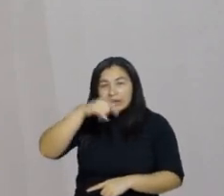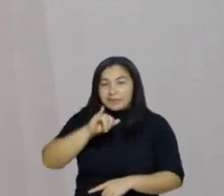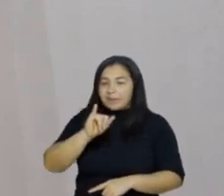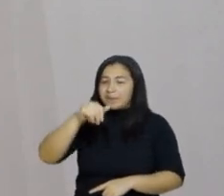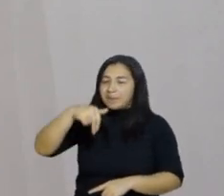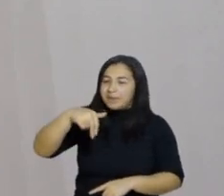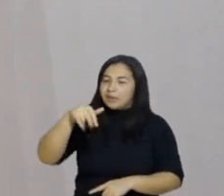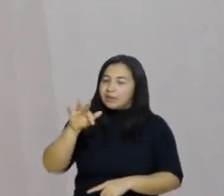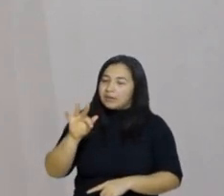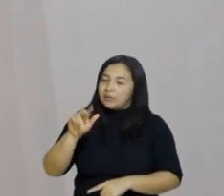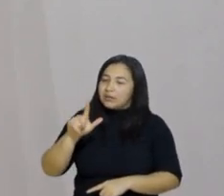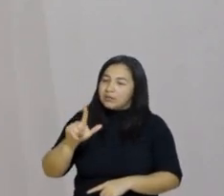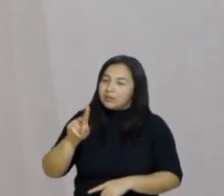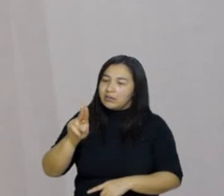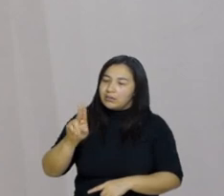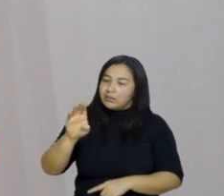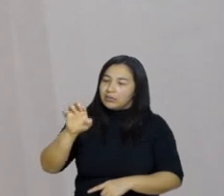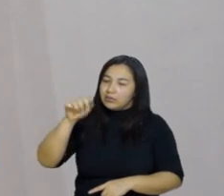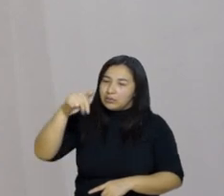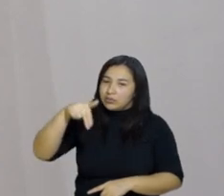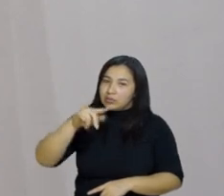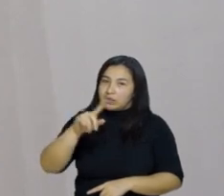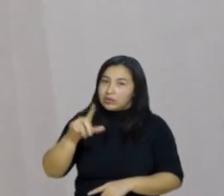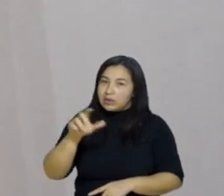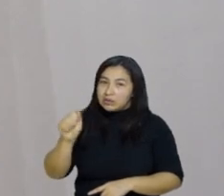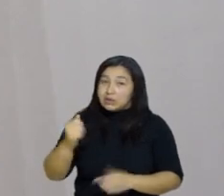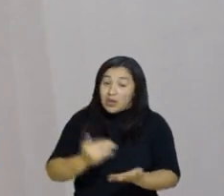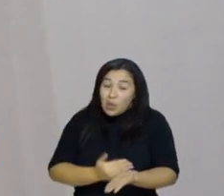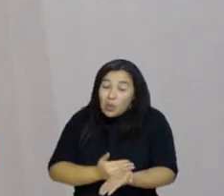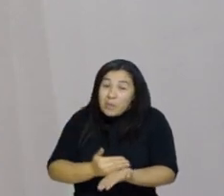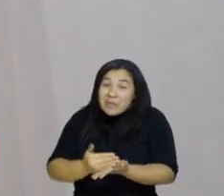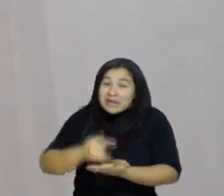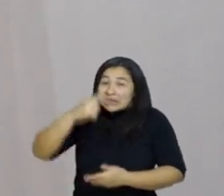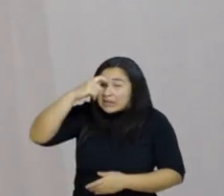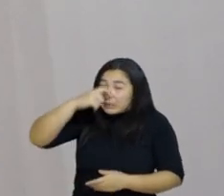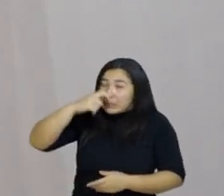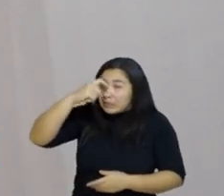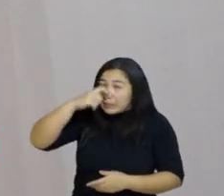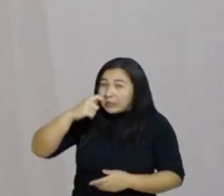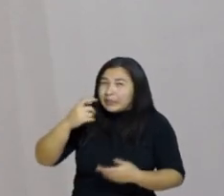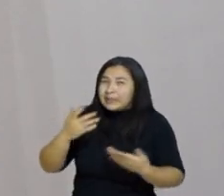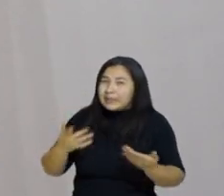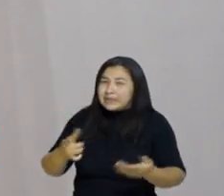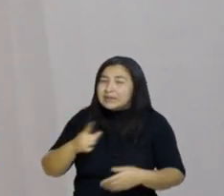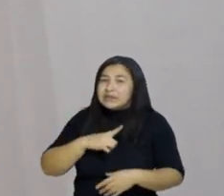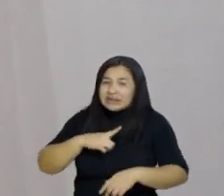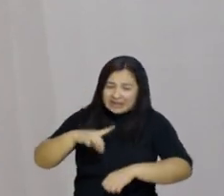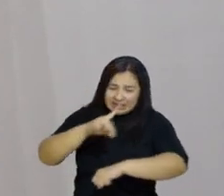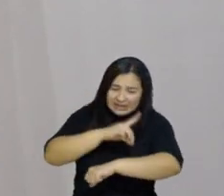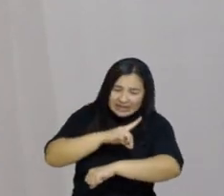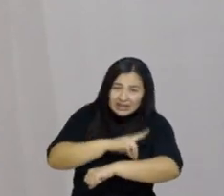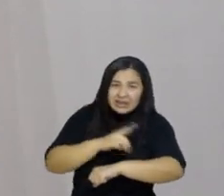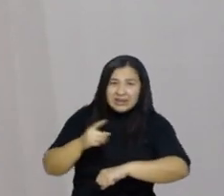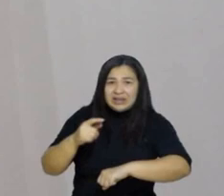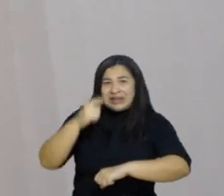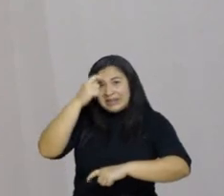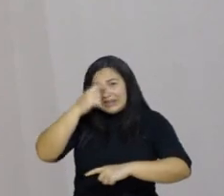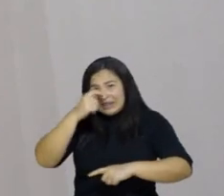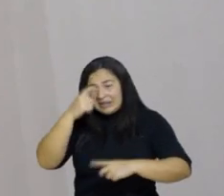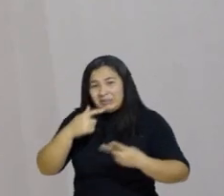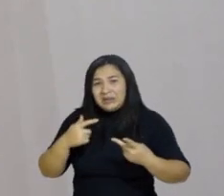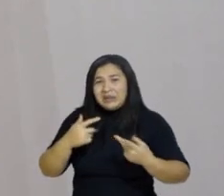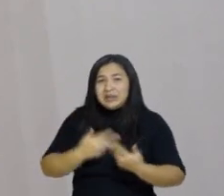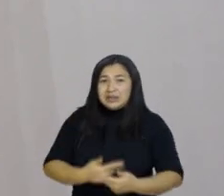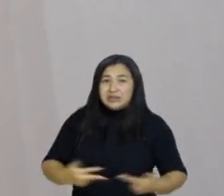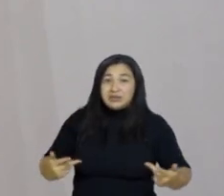mais frio, né? Começa a vir gripe. Então, tem dengue, tem gripe, influenza. Sabe quanto é que